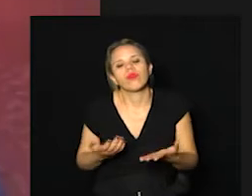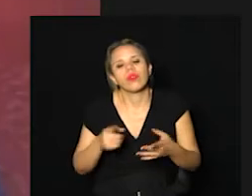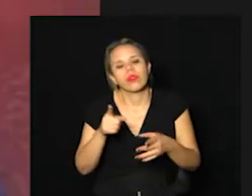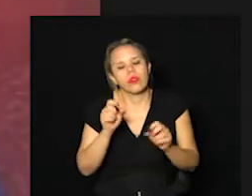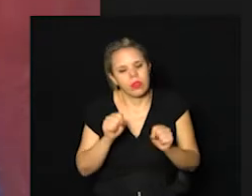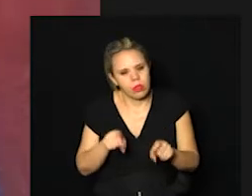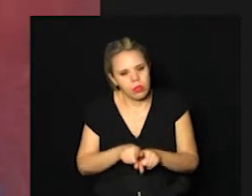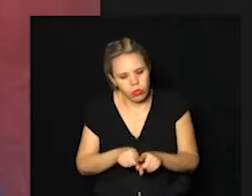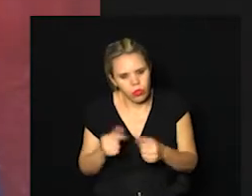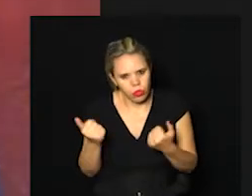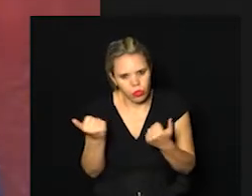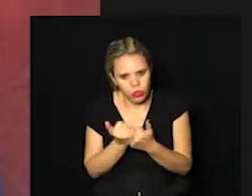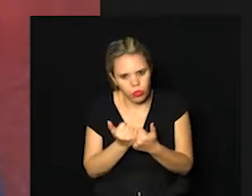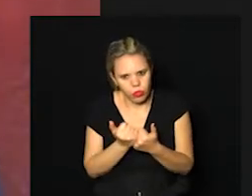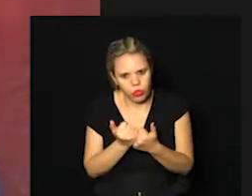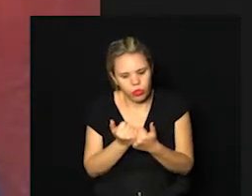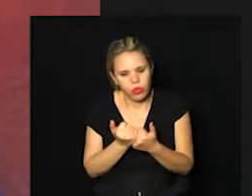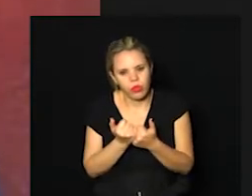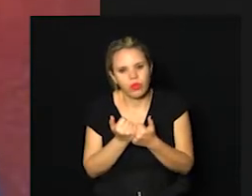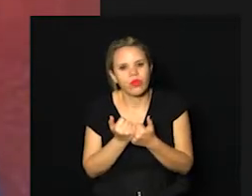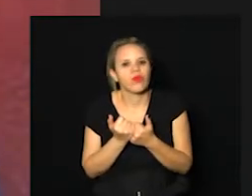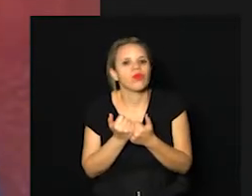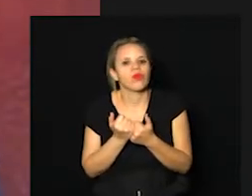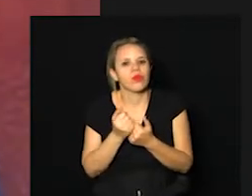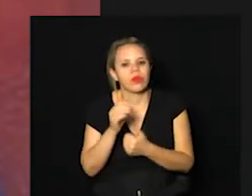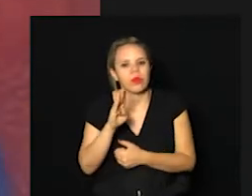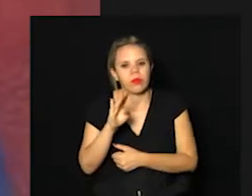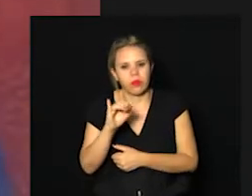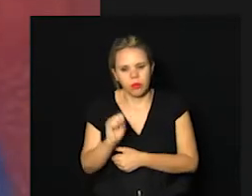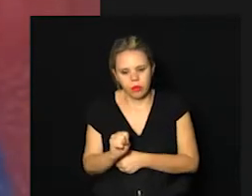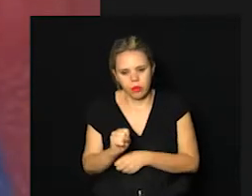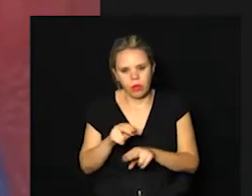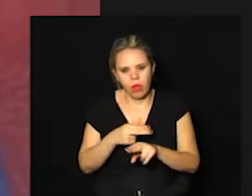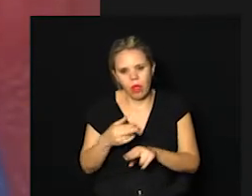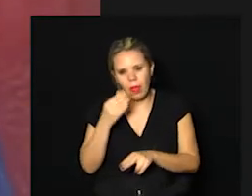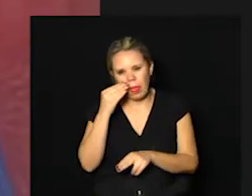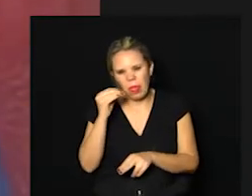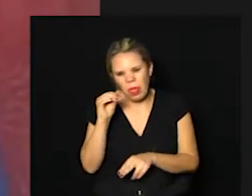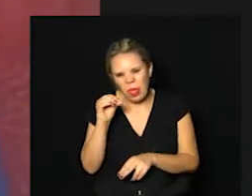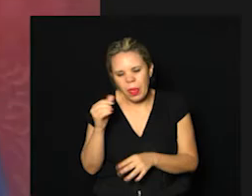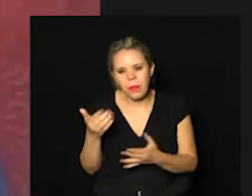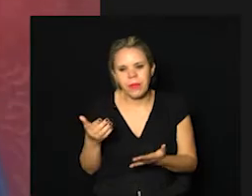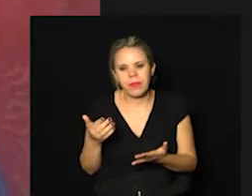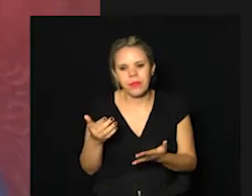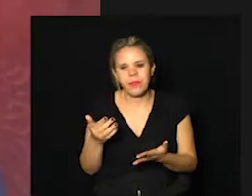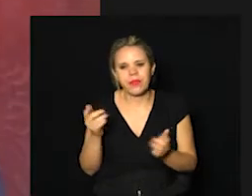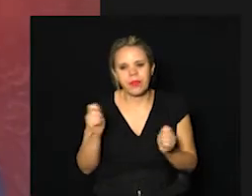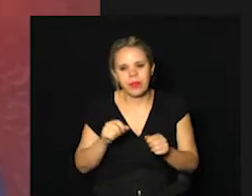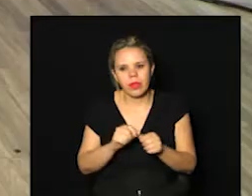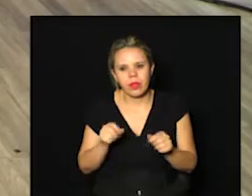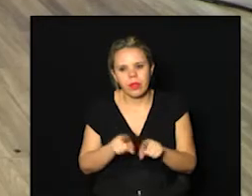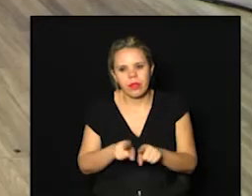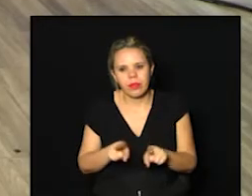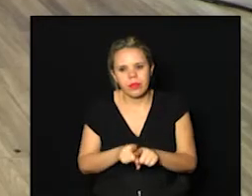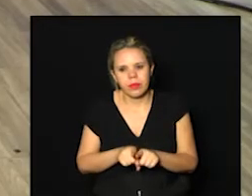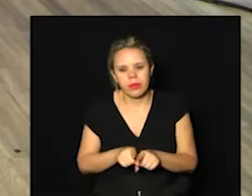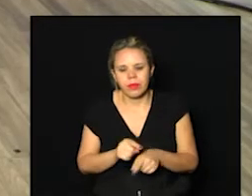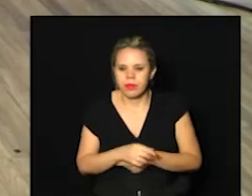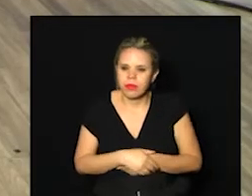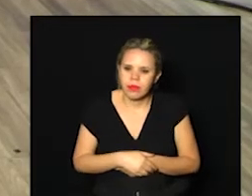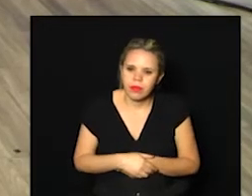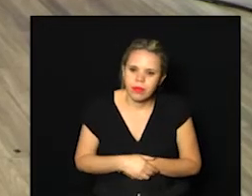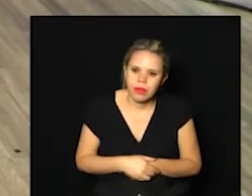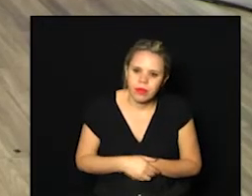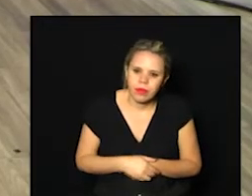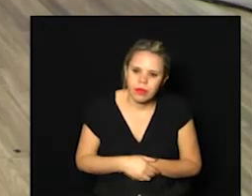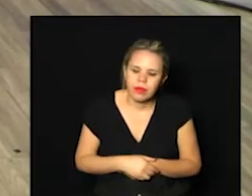pode sim substituir, colocar ali o bis amargo, né? Chocolate amargo, que dá para fazer também. Tá certo, então.